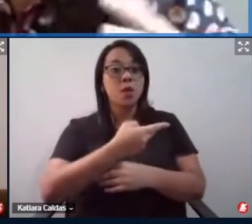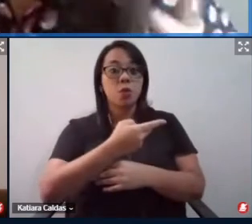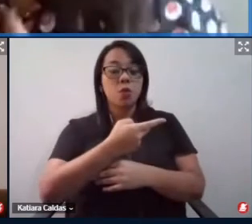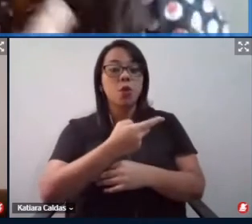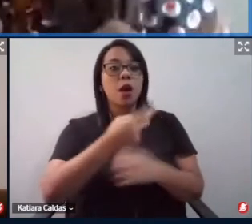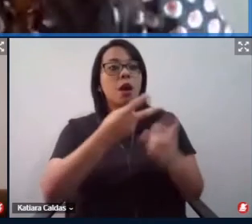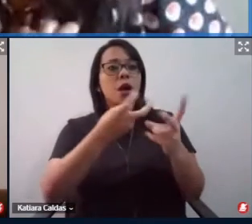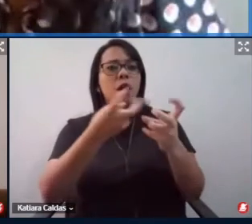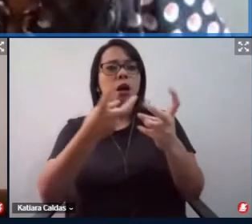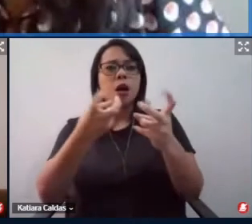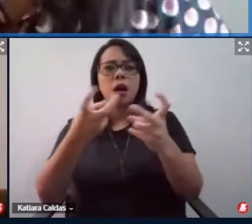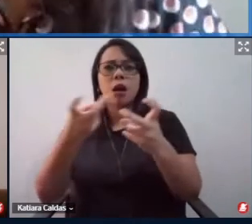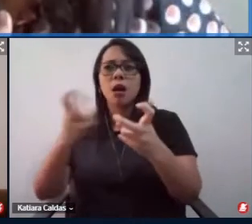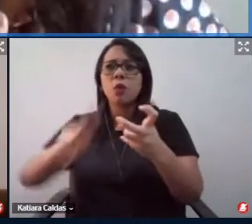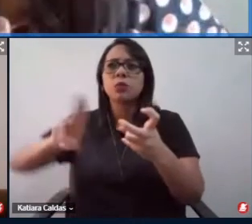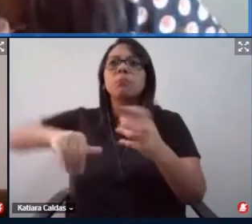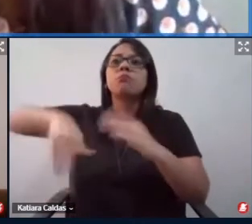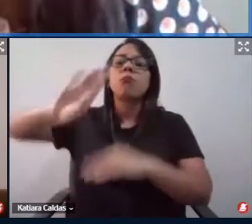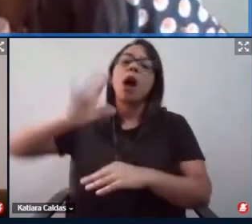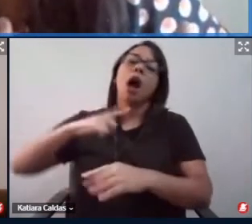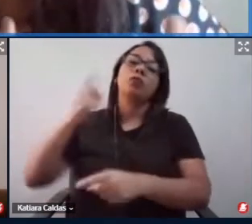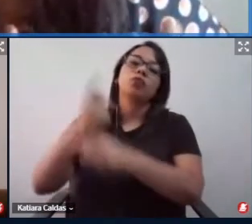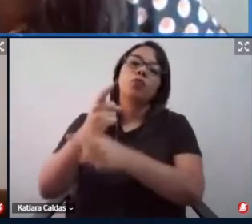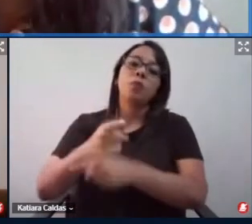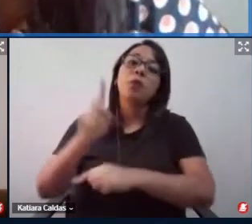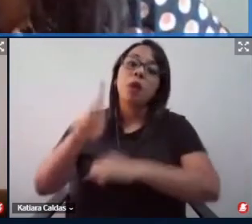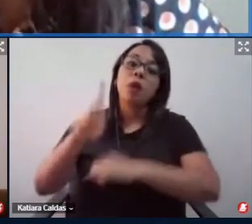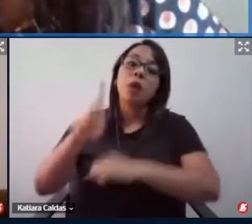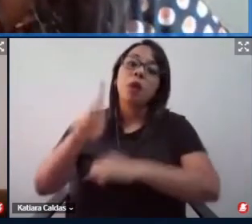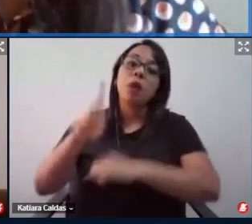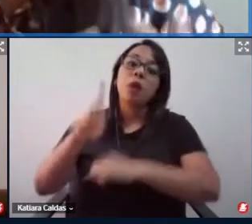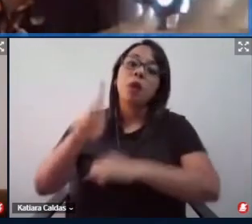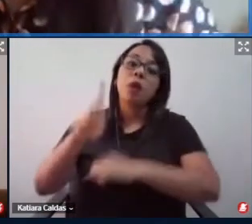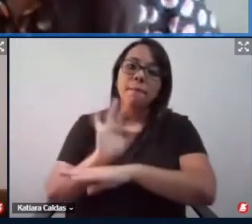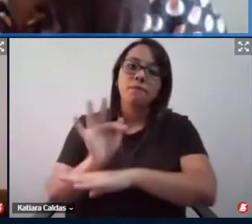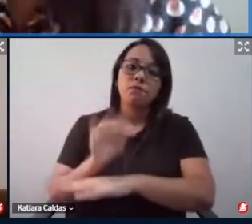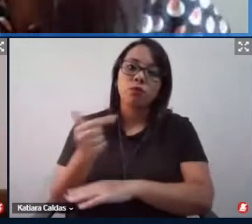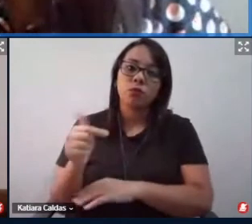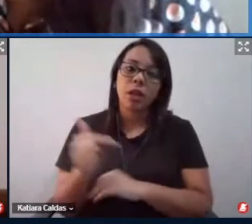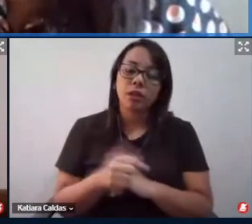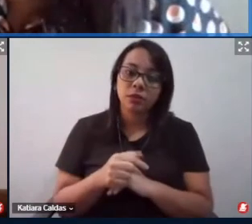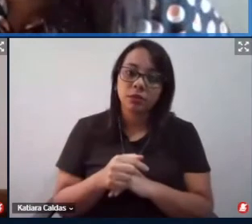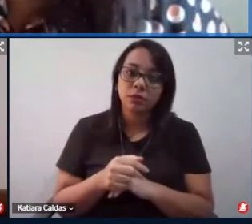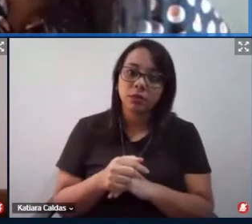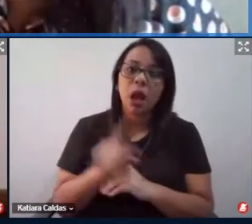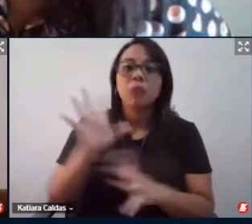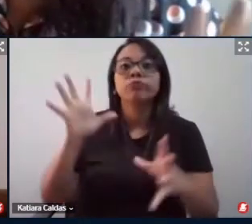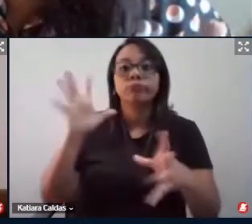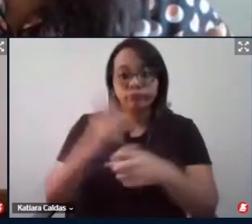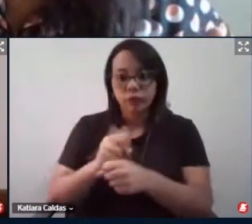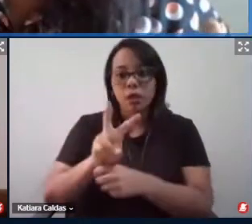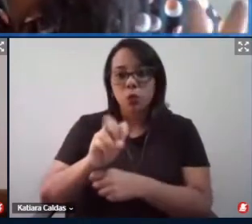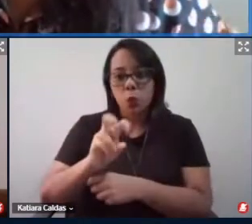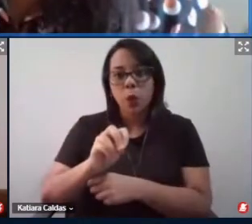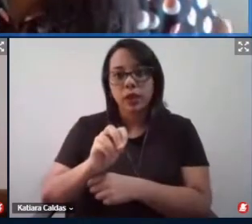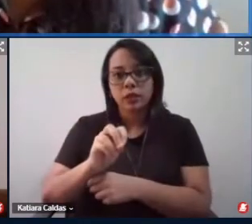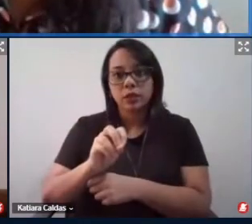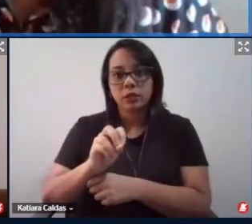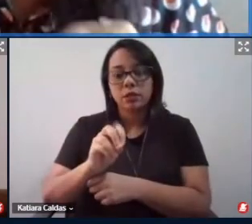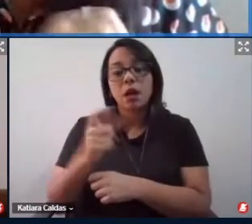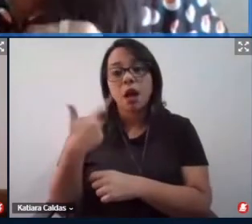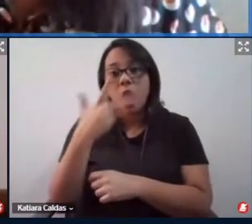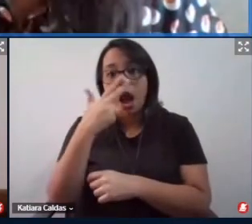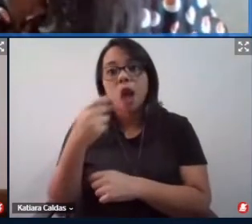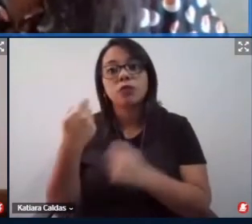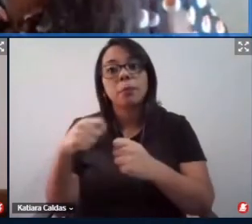que as pessoas usavam mais frequentemente, tá? E aí são 50. Acho que